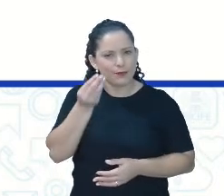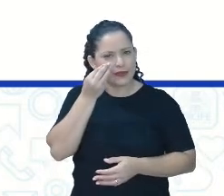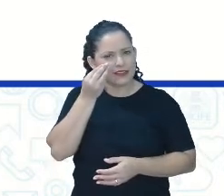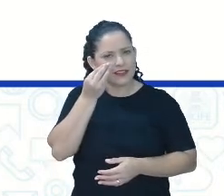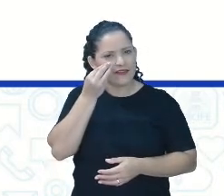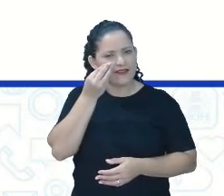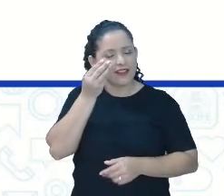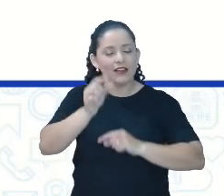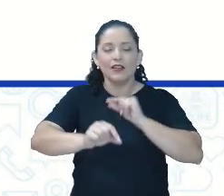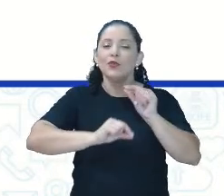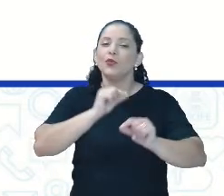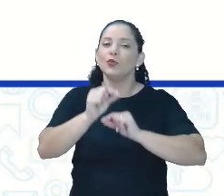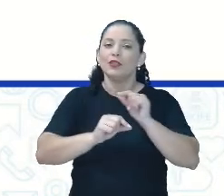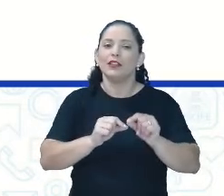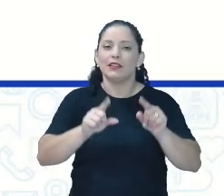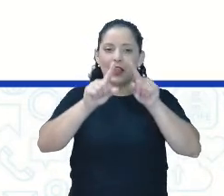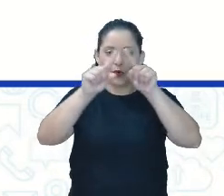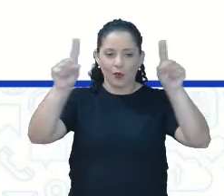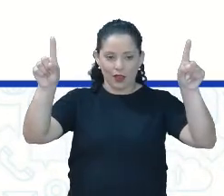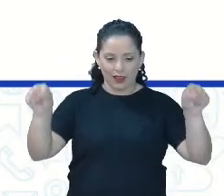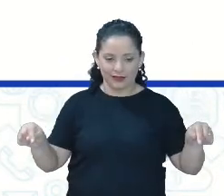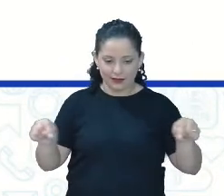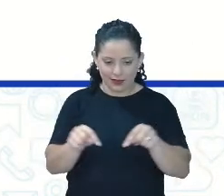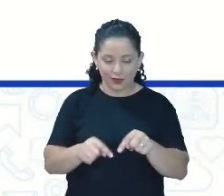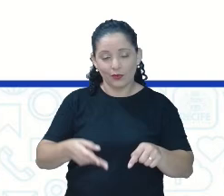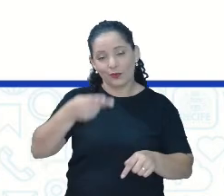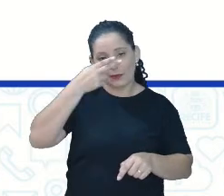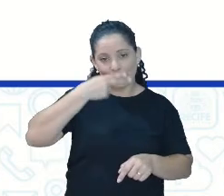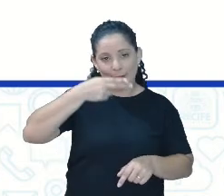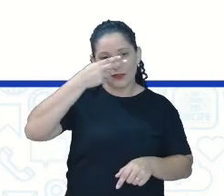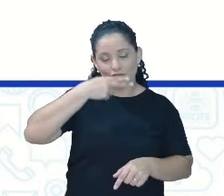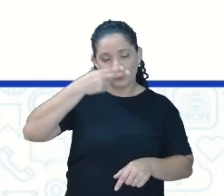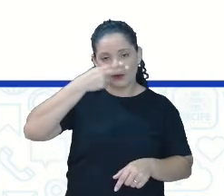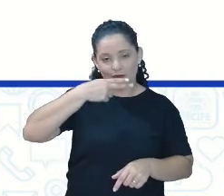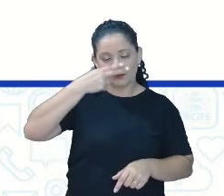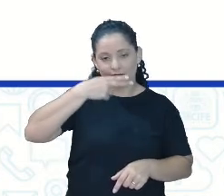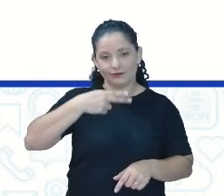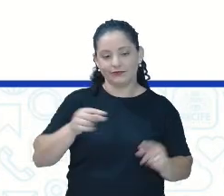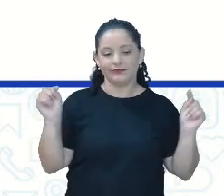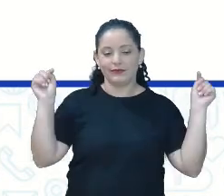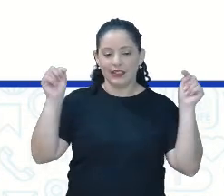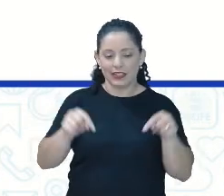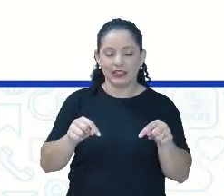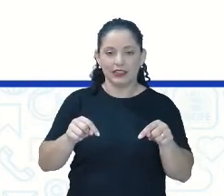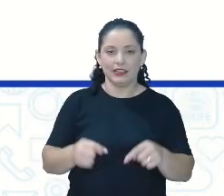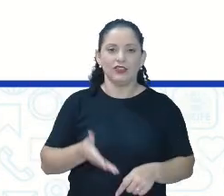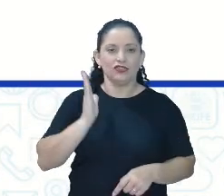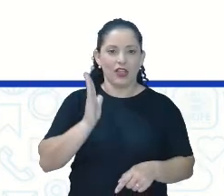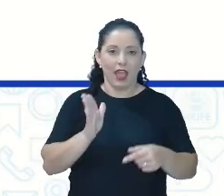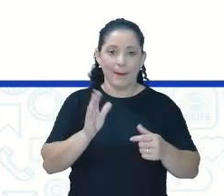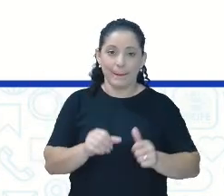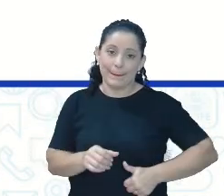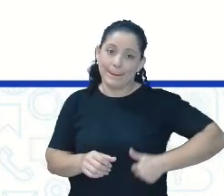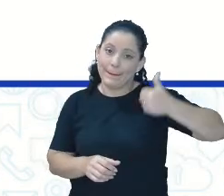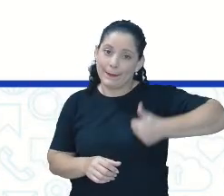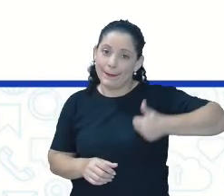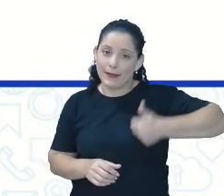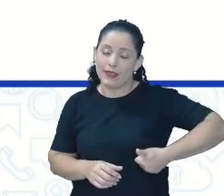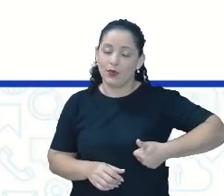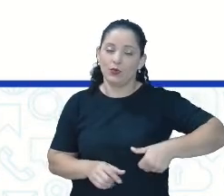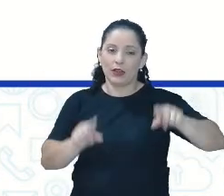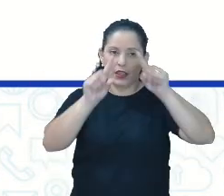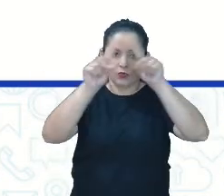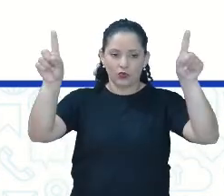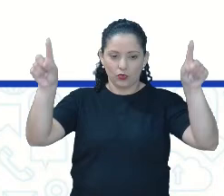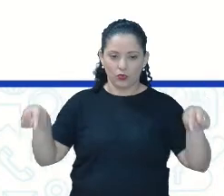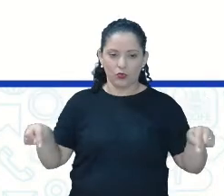observe que o retângulo ele é o mesmo. Em um retângulo eu dividi em 5 partes, então eu pintei